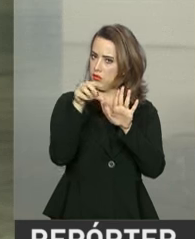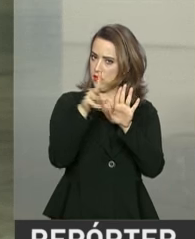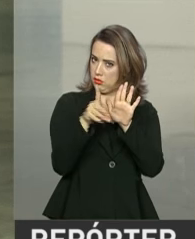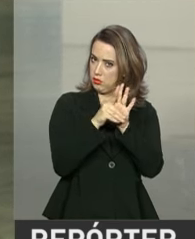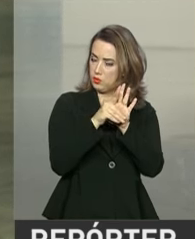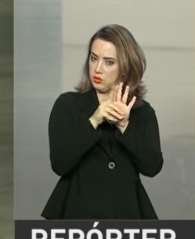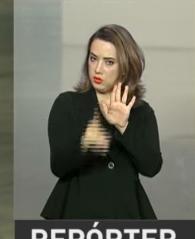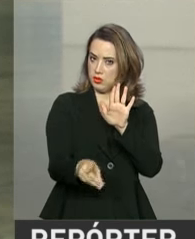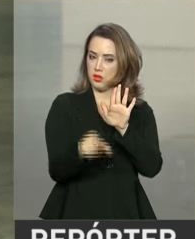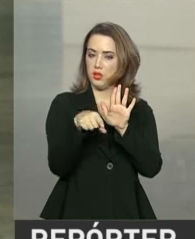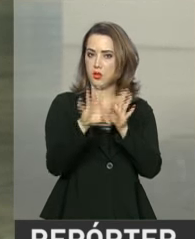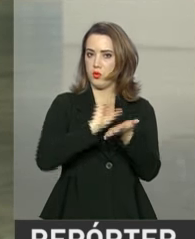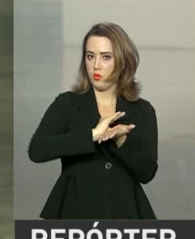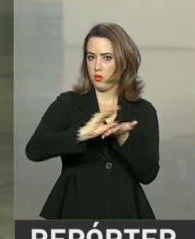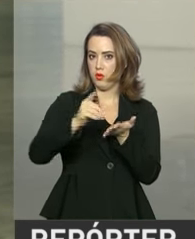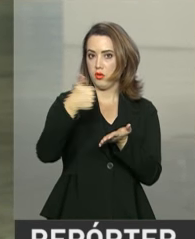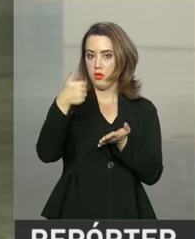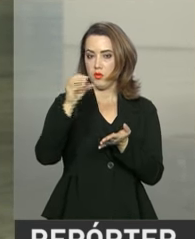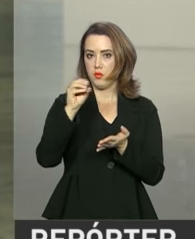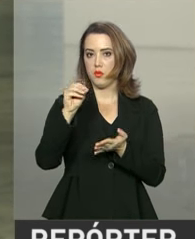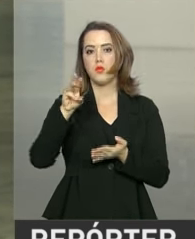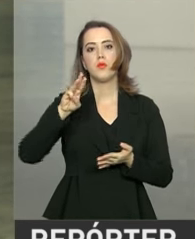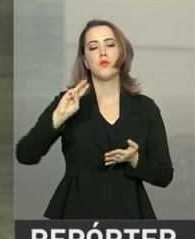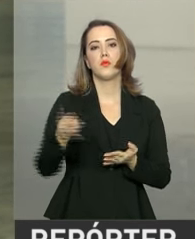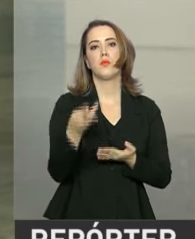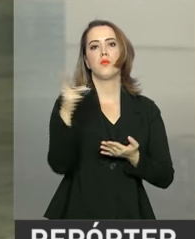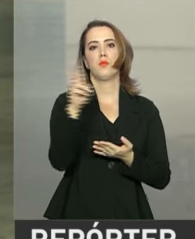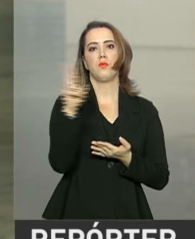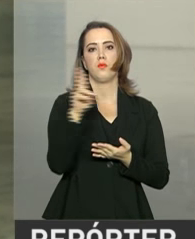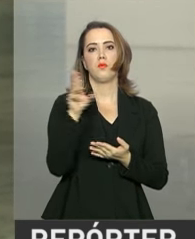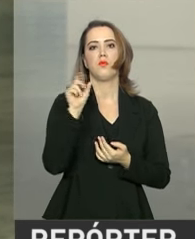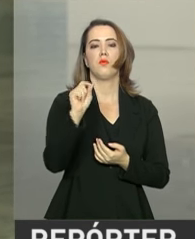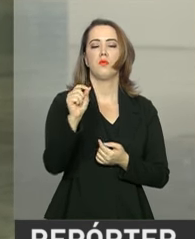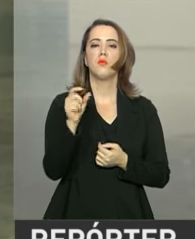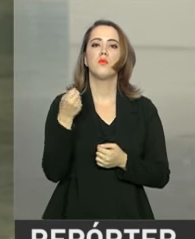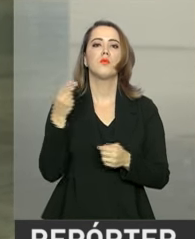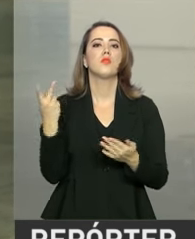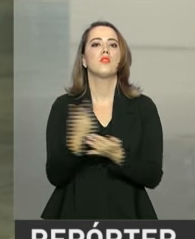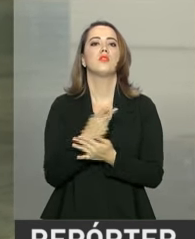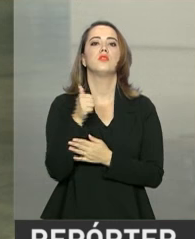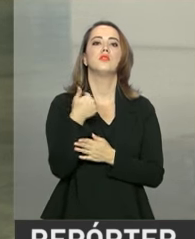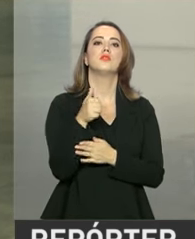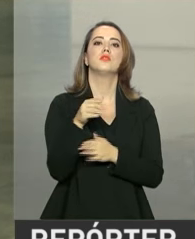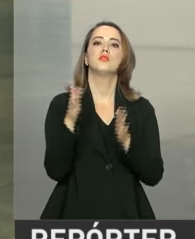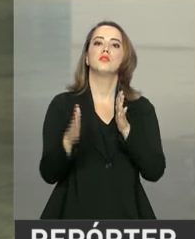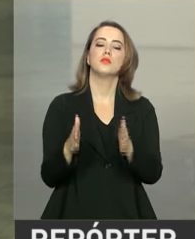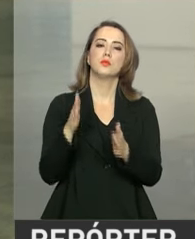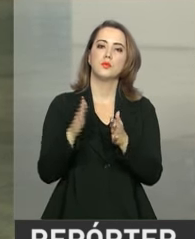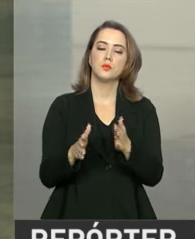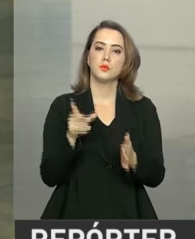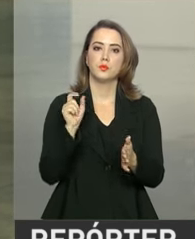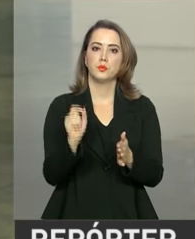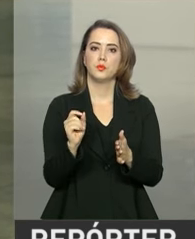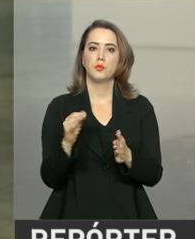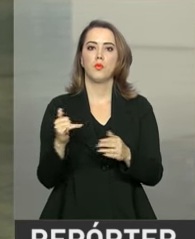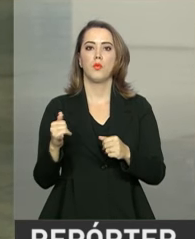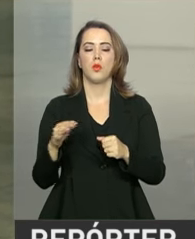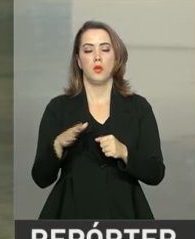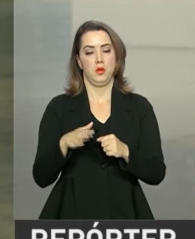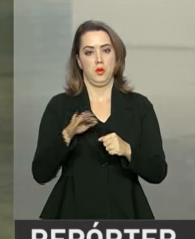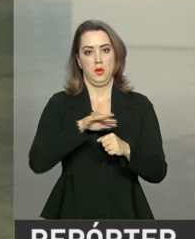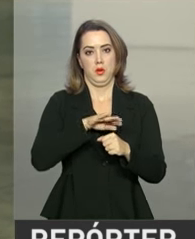editar um decreto, liberando 100 milhões de reais para que essa primeira fase da segunda ponte sobre o Rio